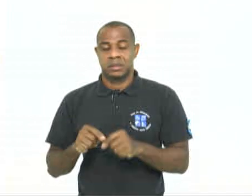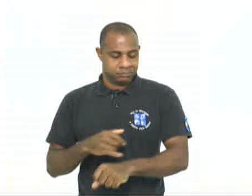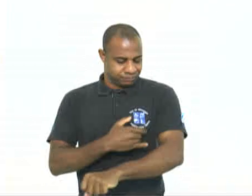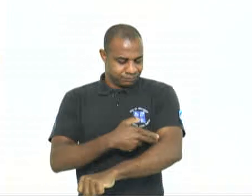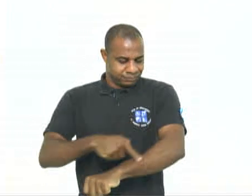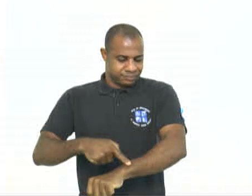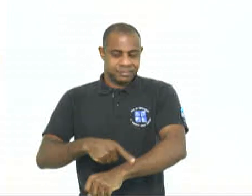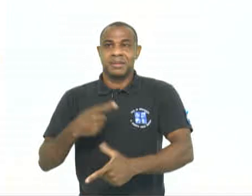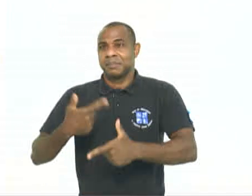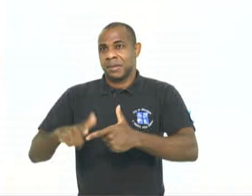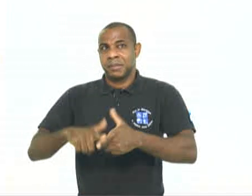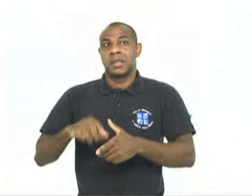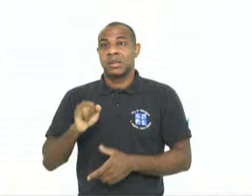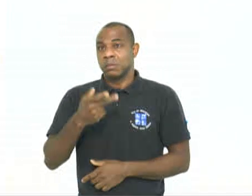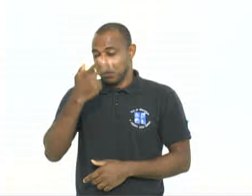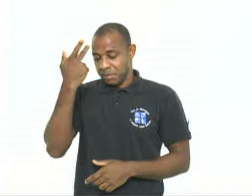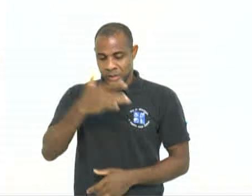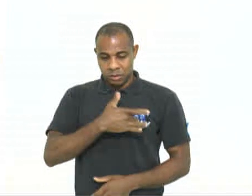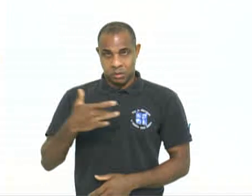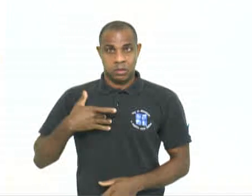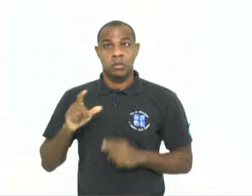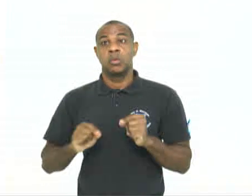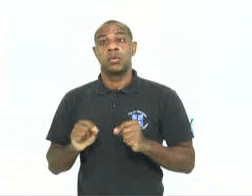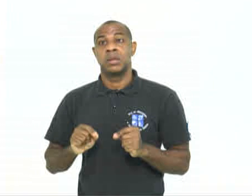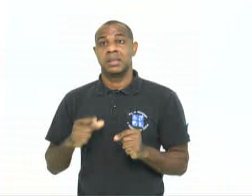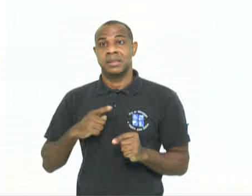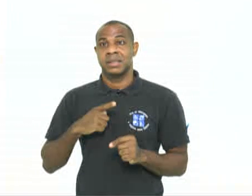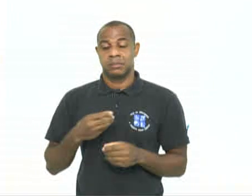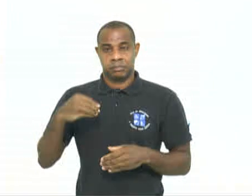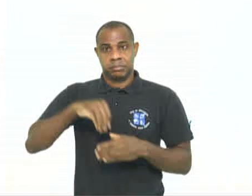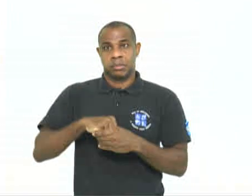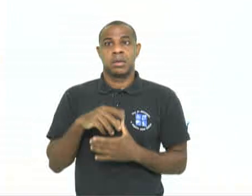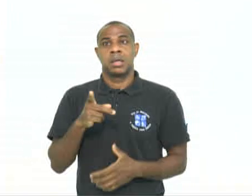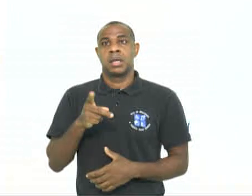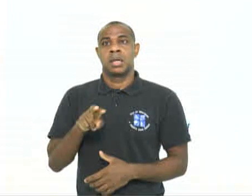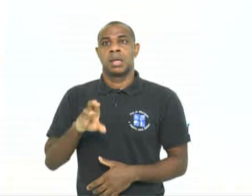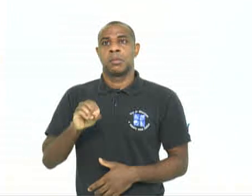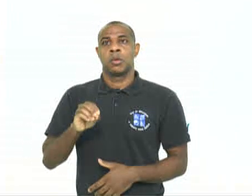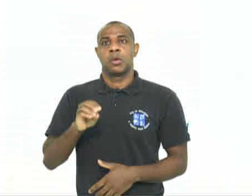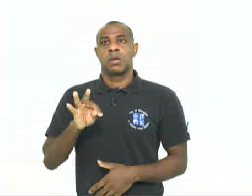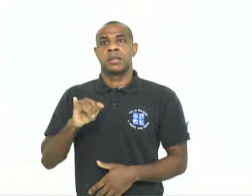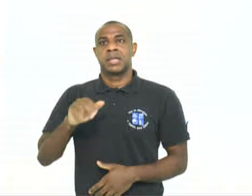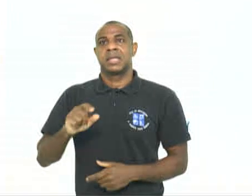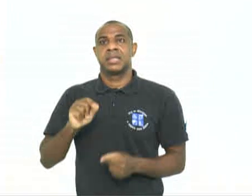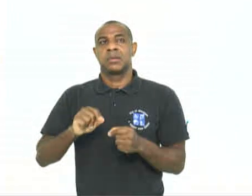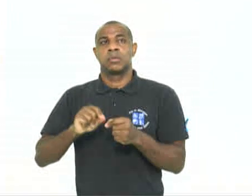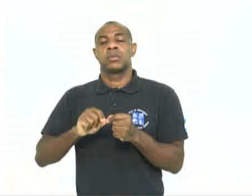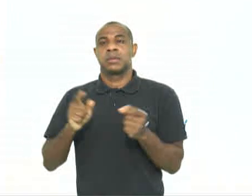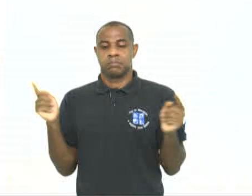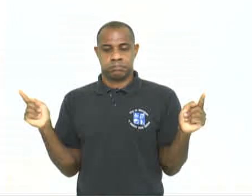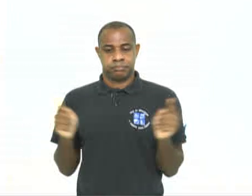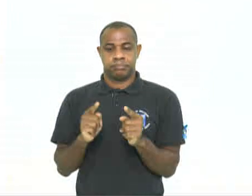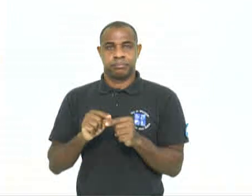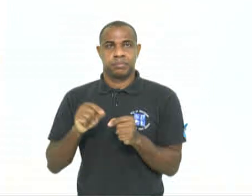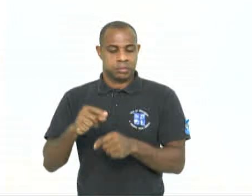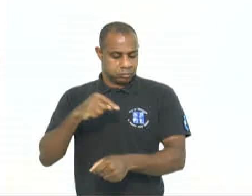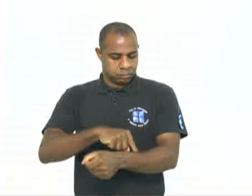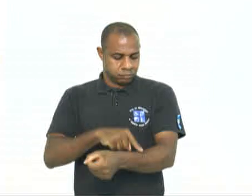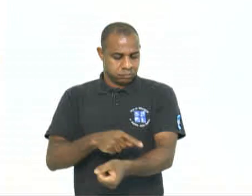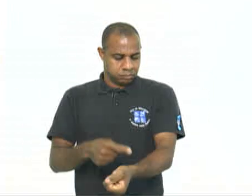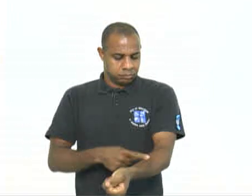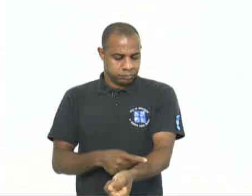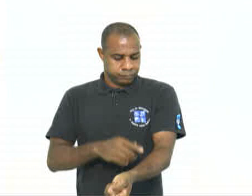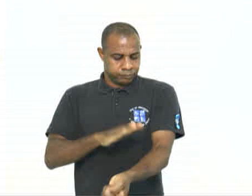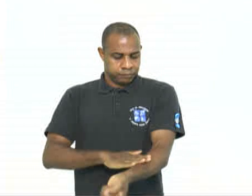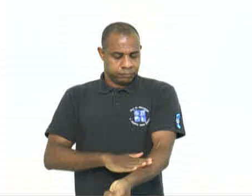caso. Uma pessoa saudável carrega 13 proteínas que agem em cascata, ou seja, num efeito cascata, né, sequencial, para estancar a perda do